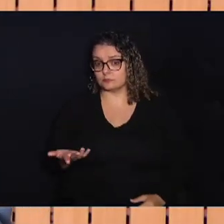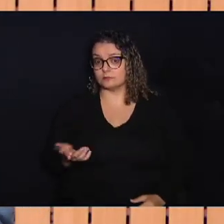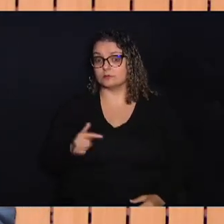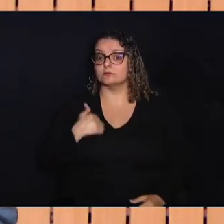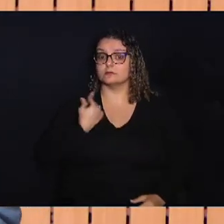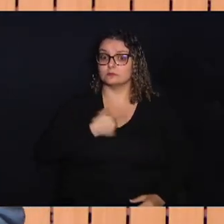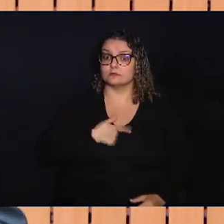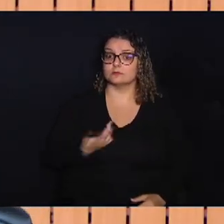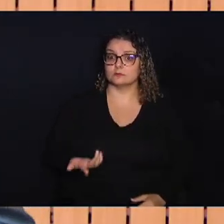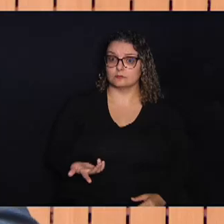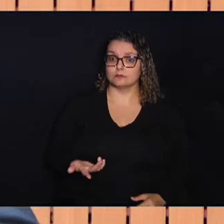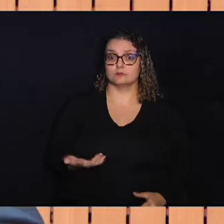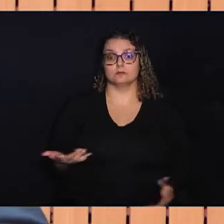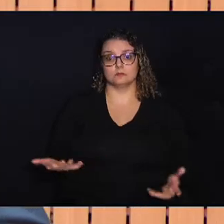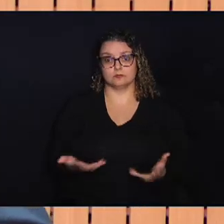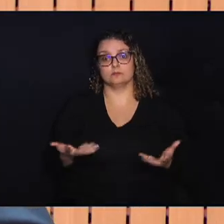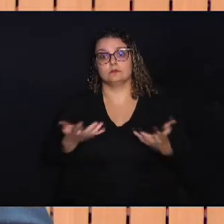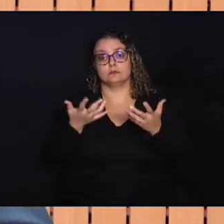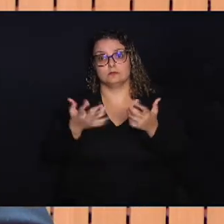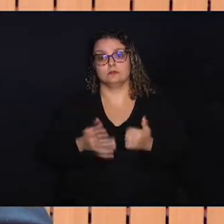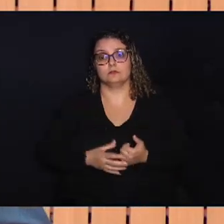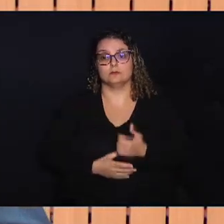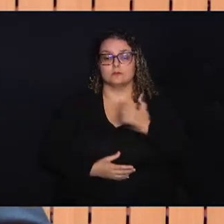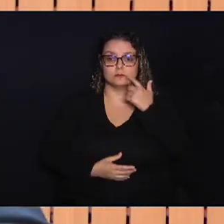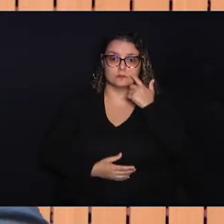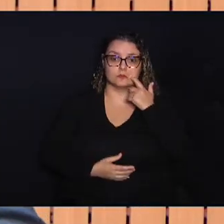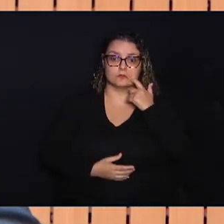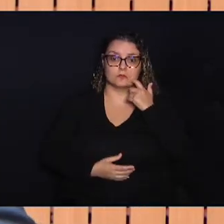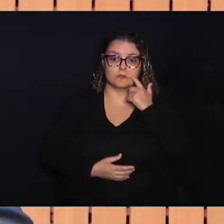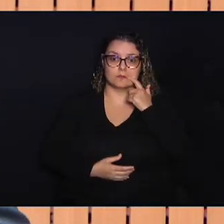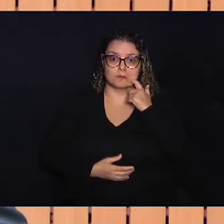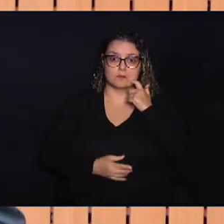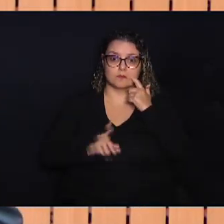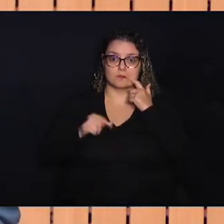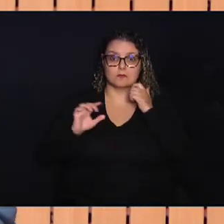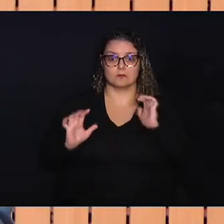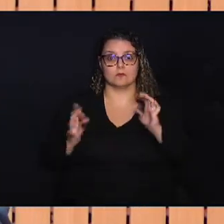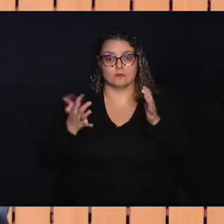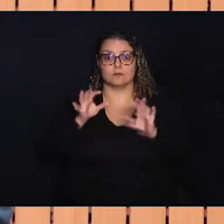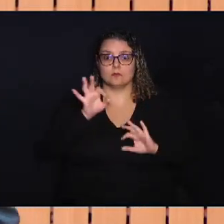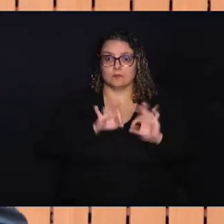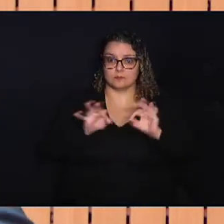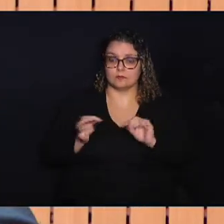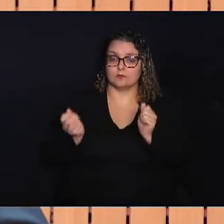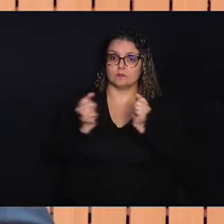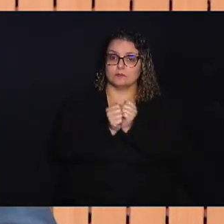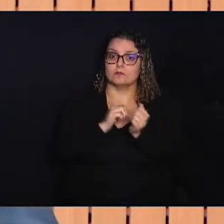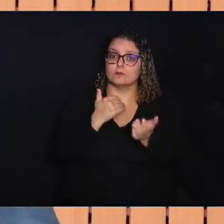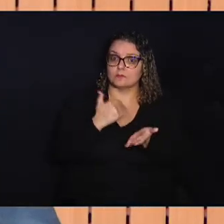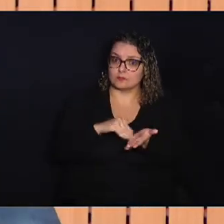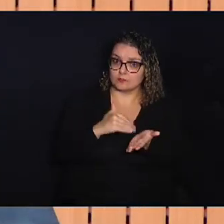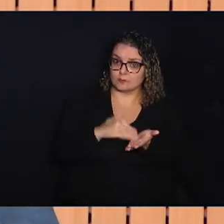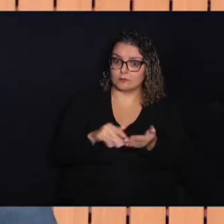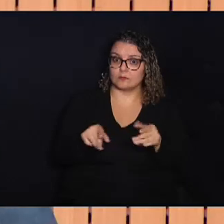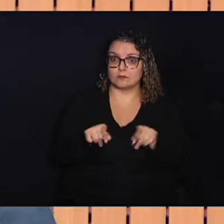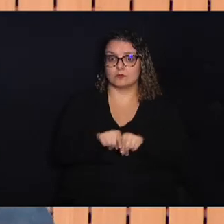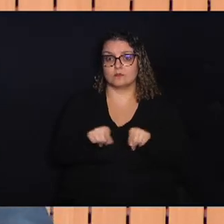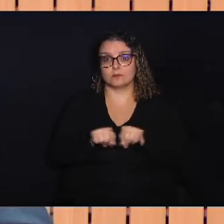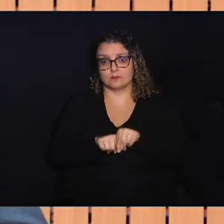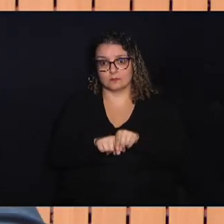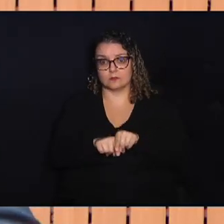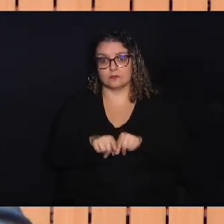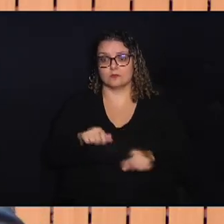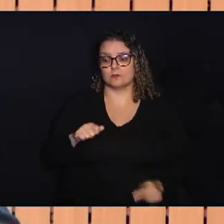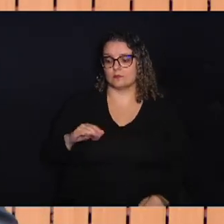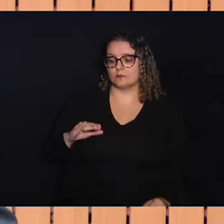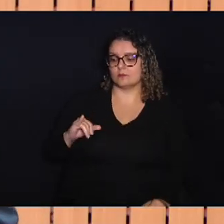nós estimulamos. Foi um evento organizado juntamente com essa secretaria e também com a ASIC,